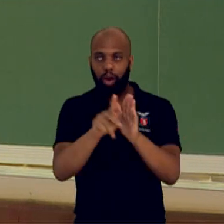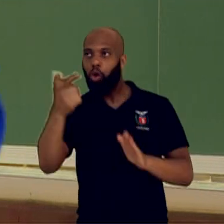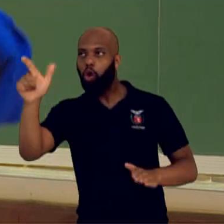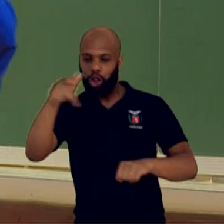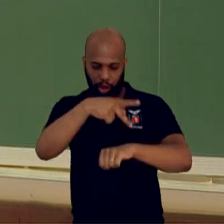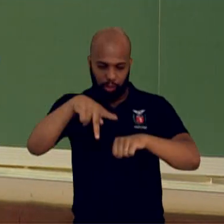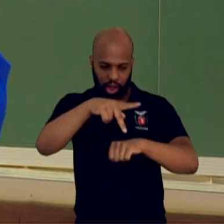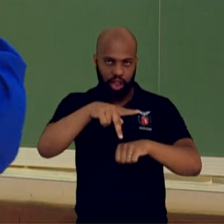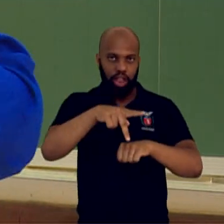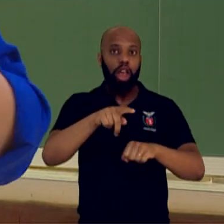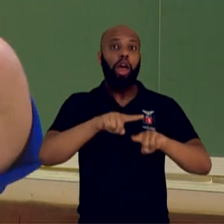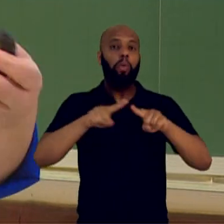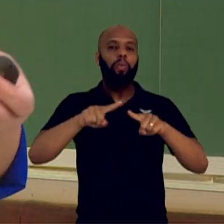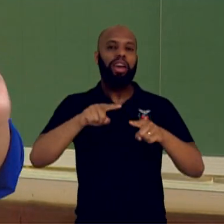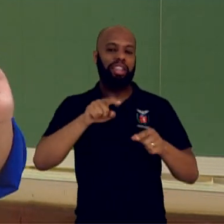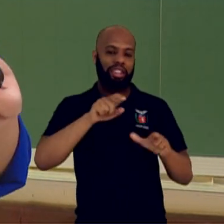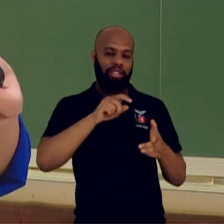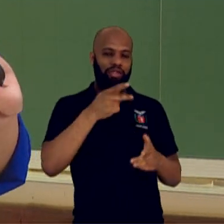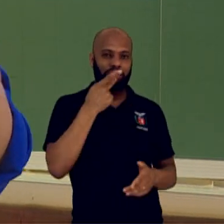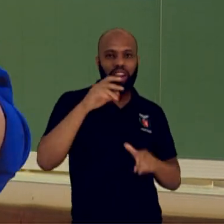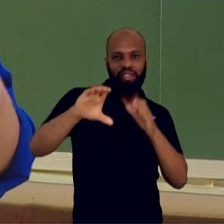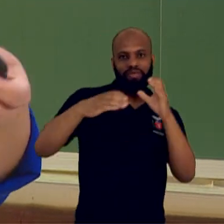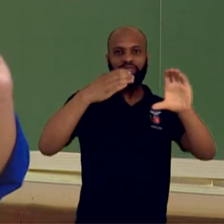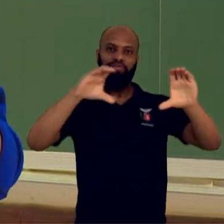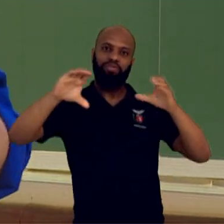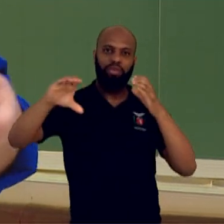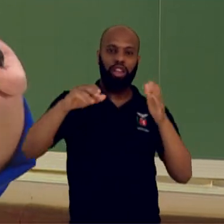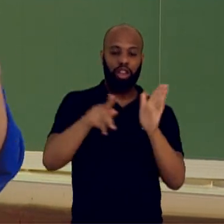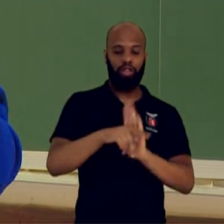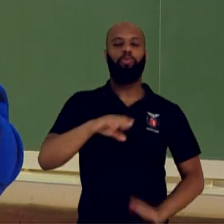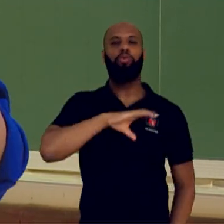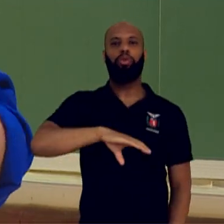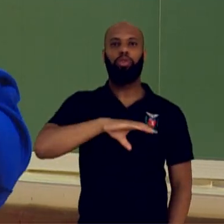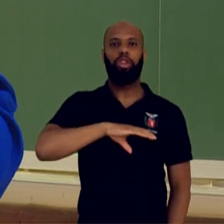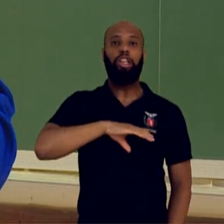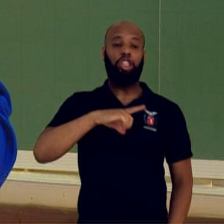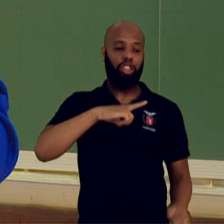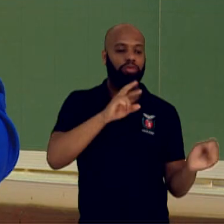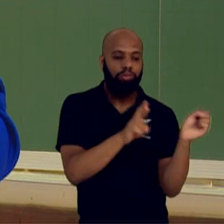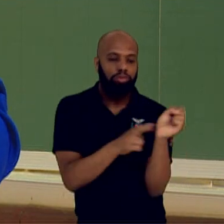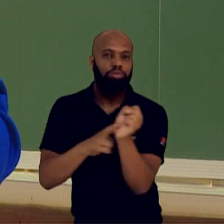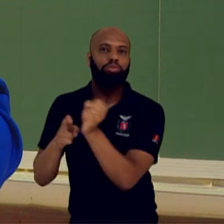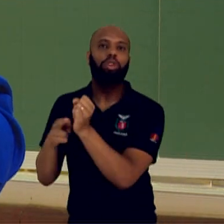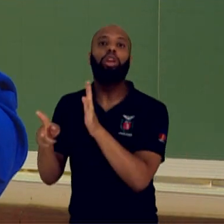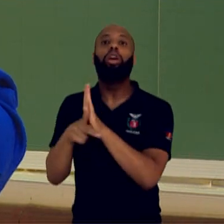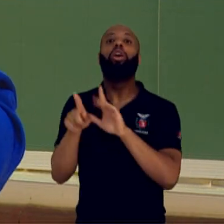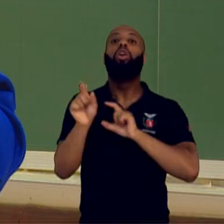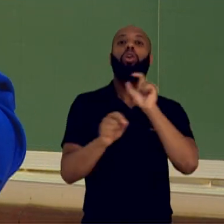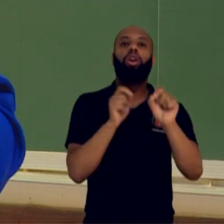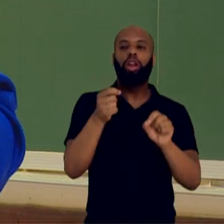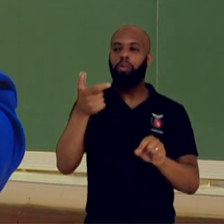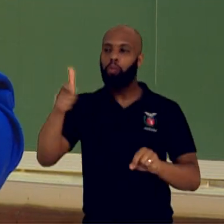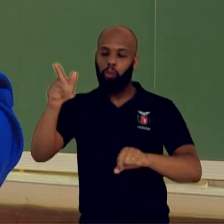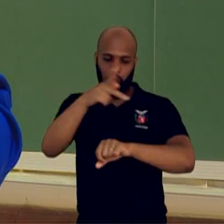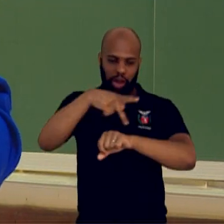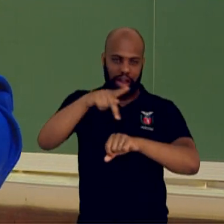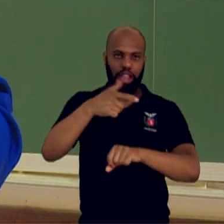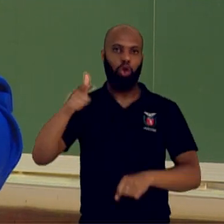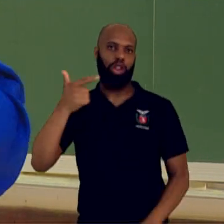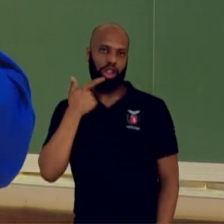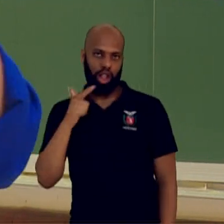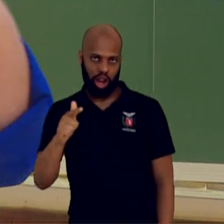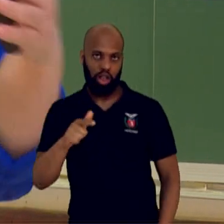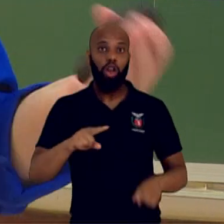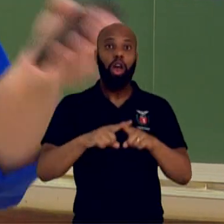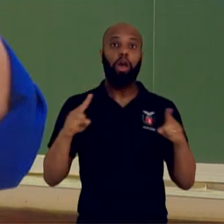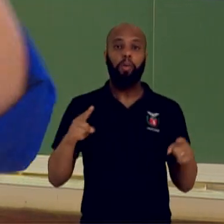baile, tocava-se a música, né, estrangeira, internacional, e eles com o microfone falavam em cima,